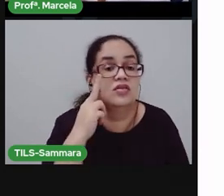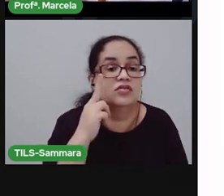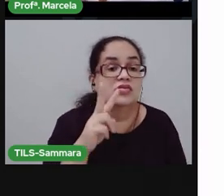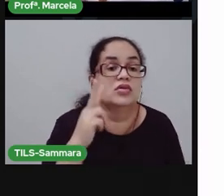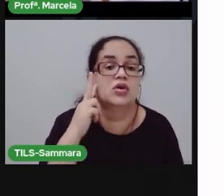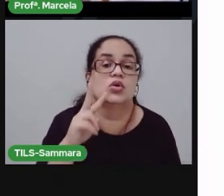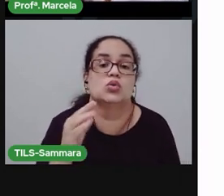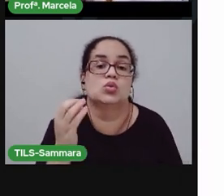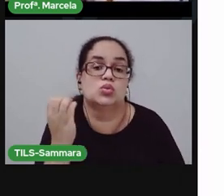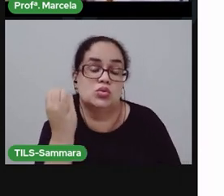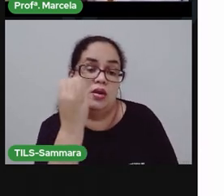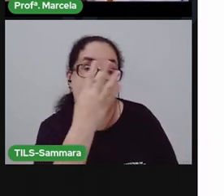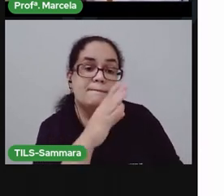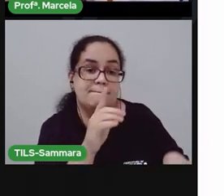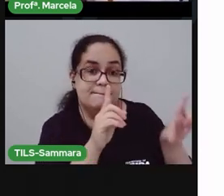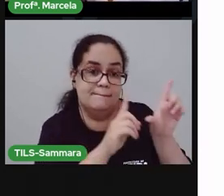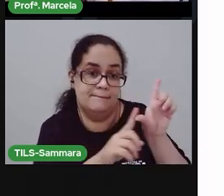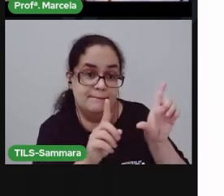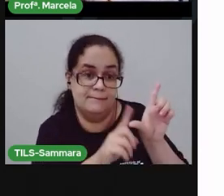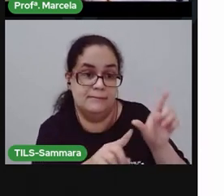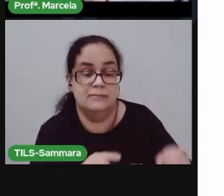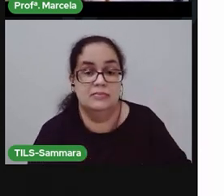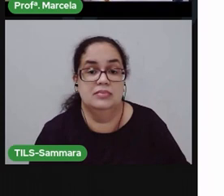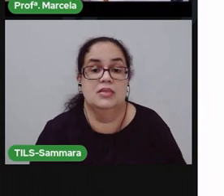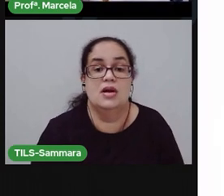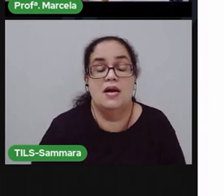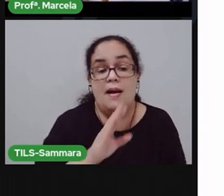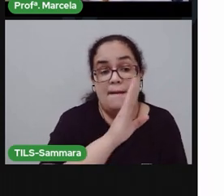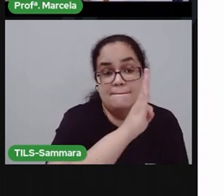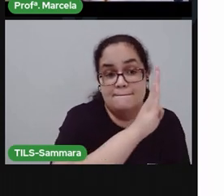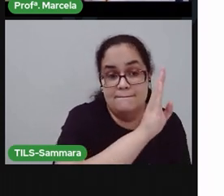quantas sílabas tem essa palavra. Bo,